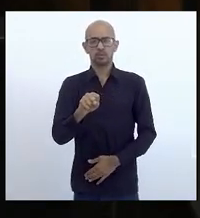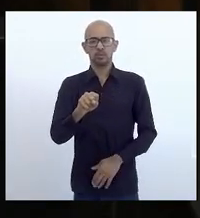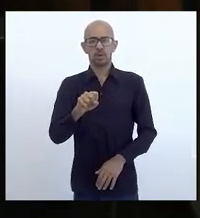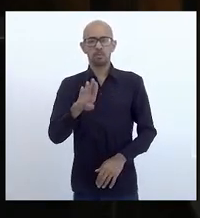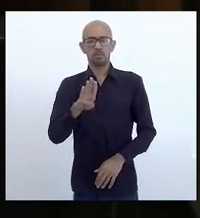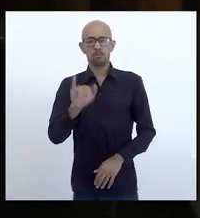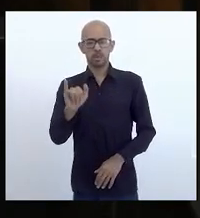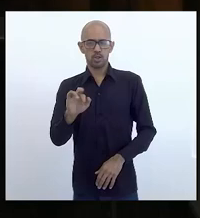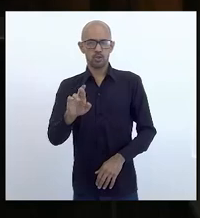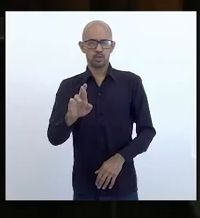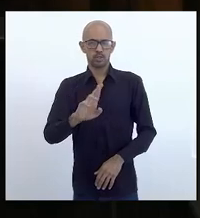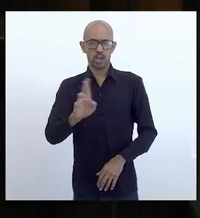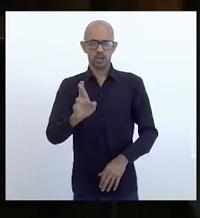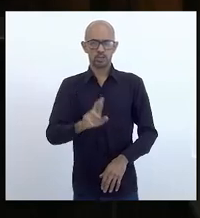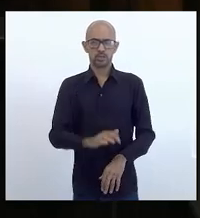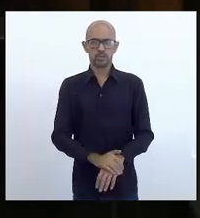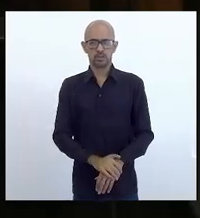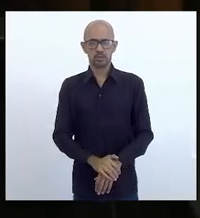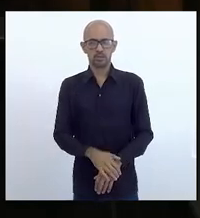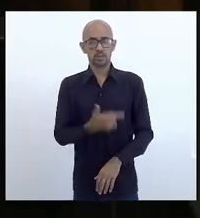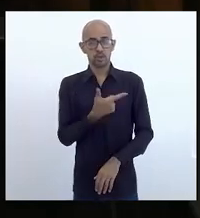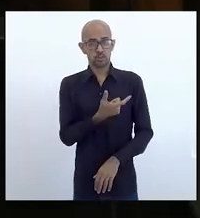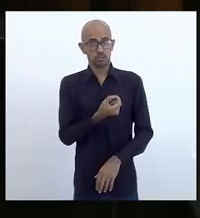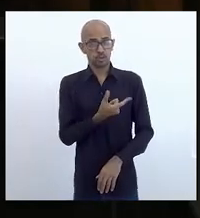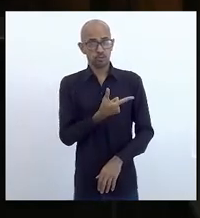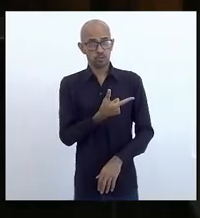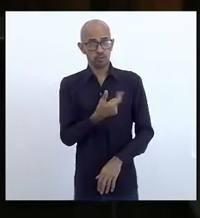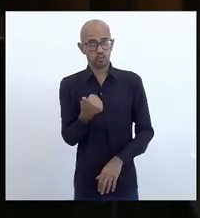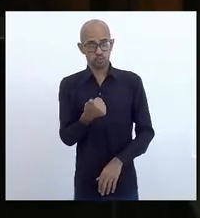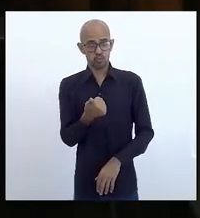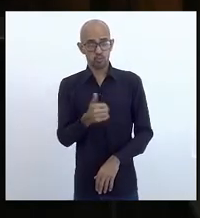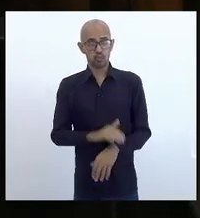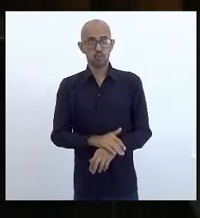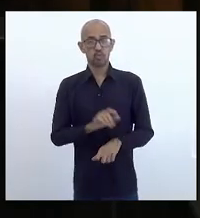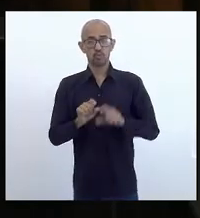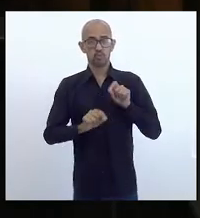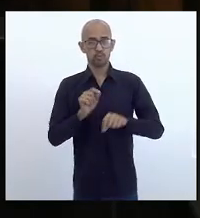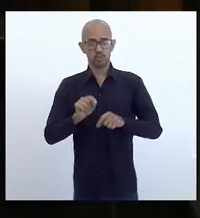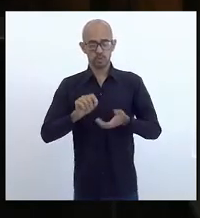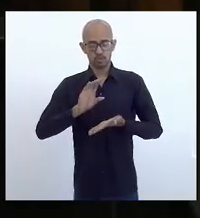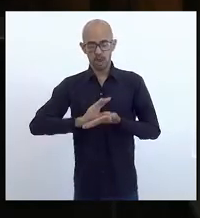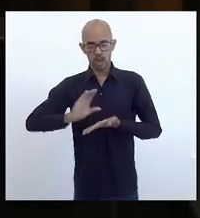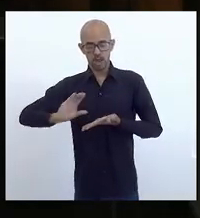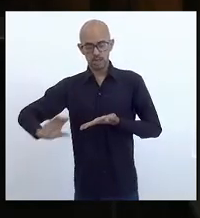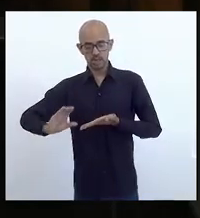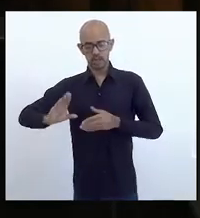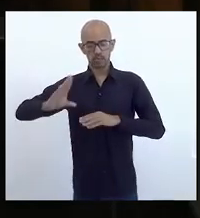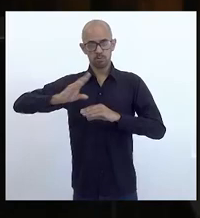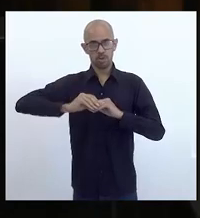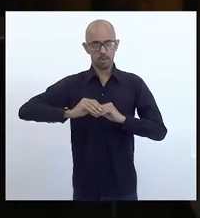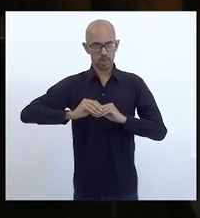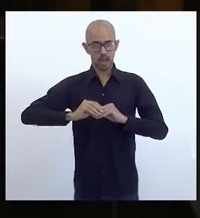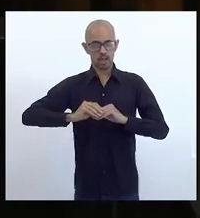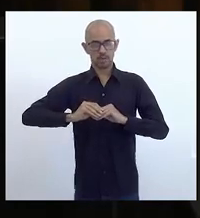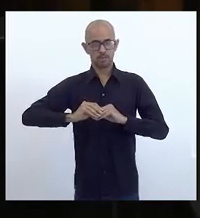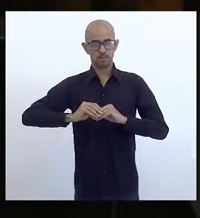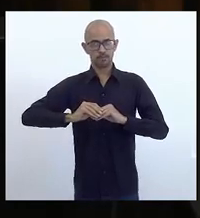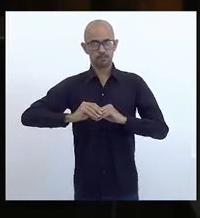Queria dizer que em 21 tem de receita extra